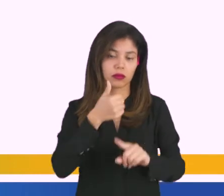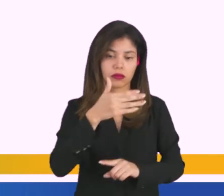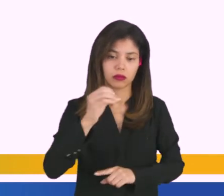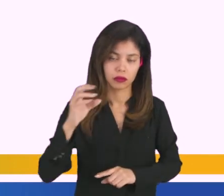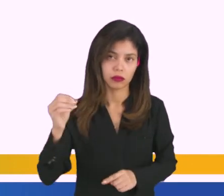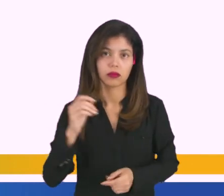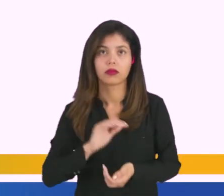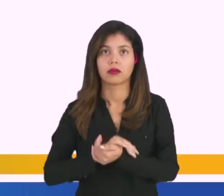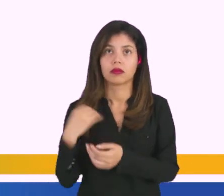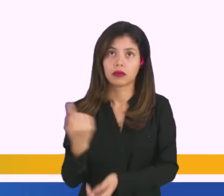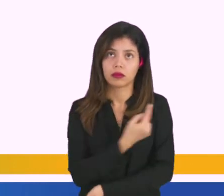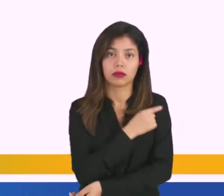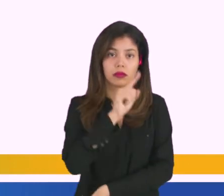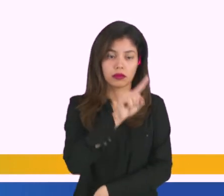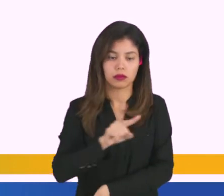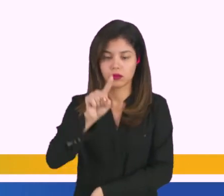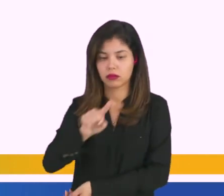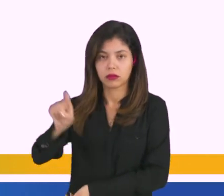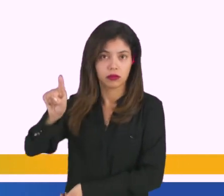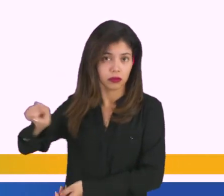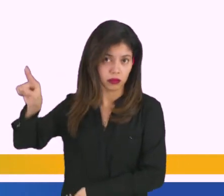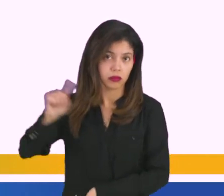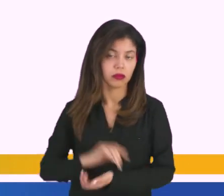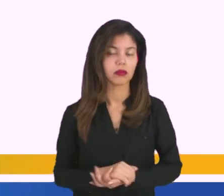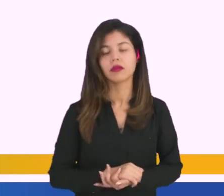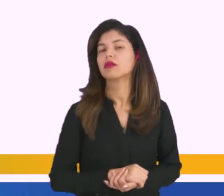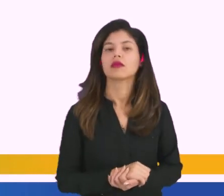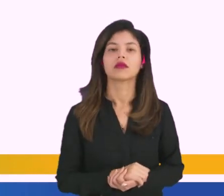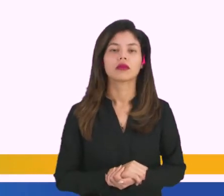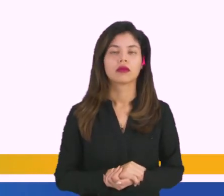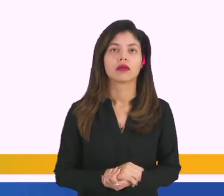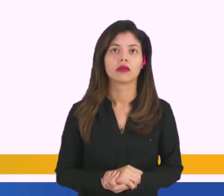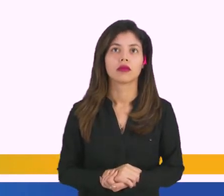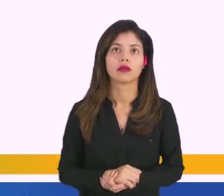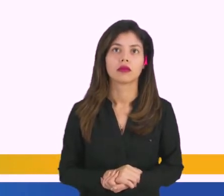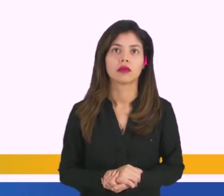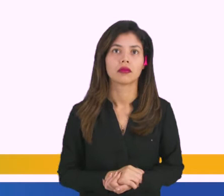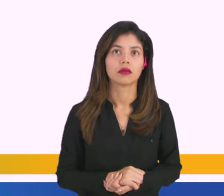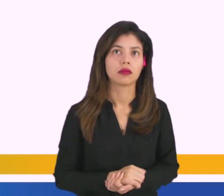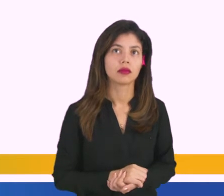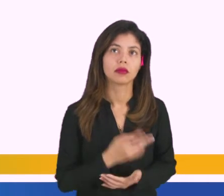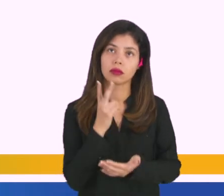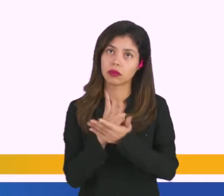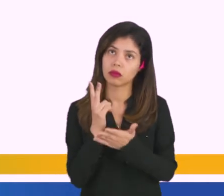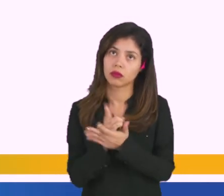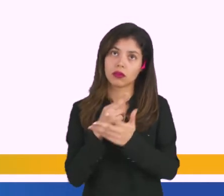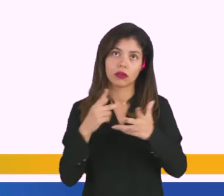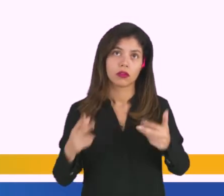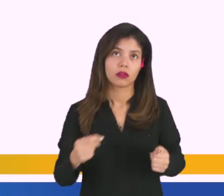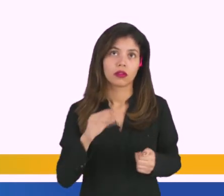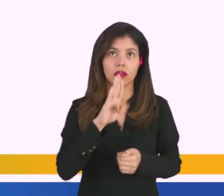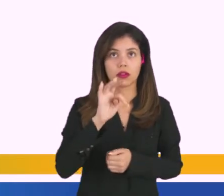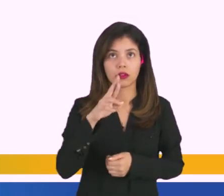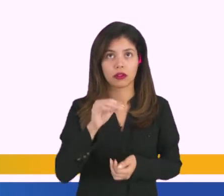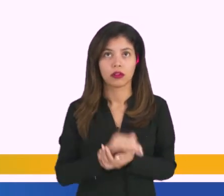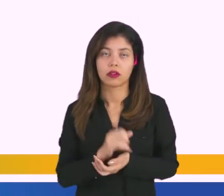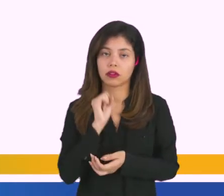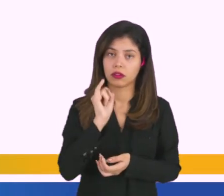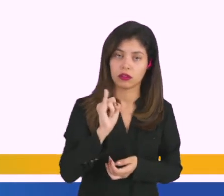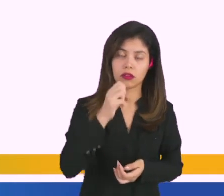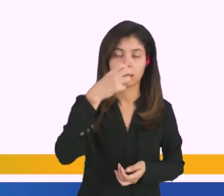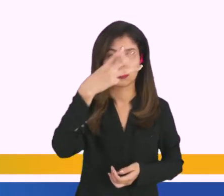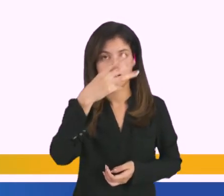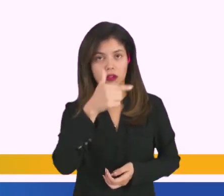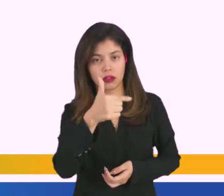embaixo tem que a nossa, se desloc duas casinhas para a direita a mesma coisa a gente vai fazer com Bebeto Bebeto